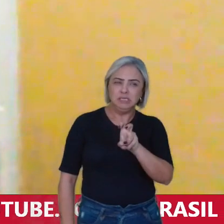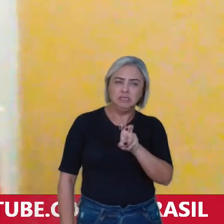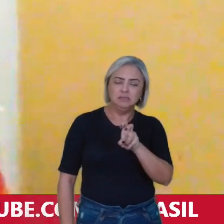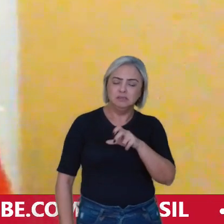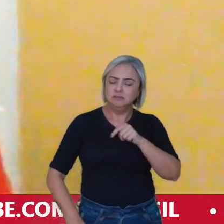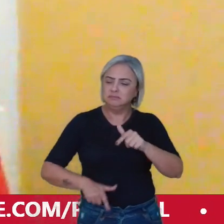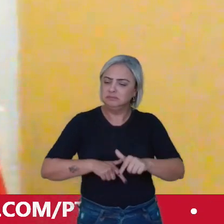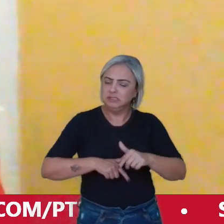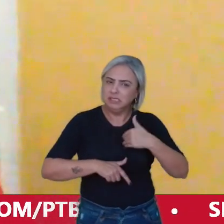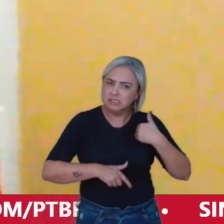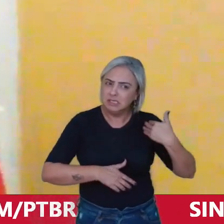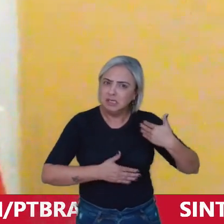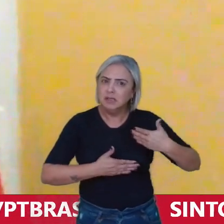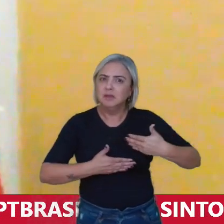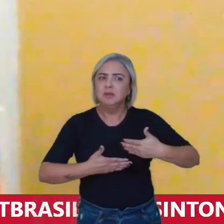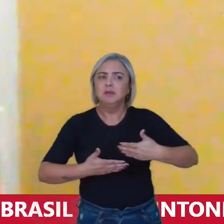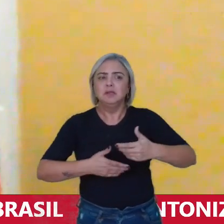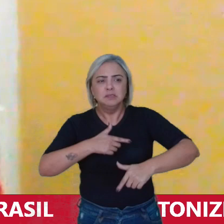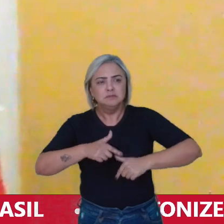gente vem com a